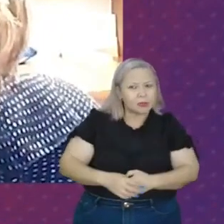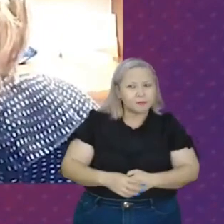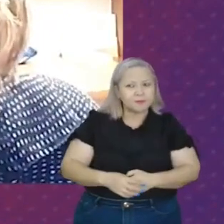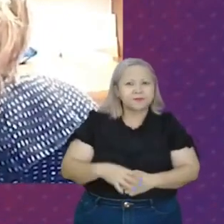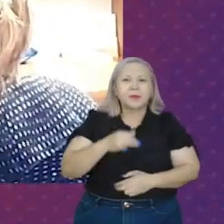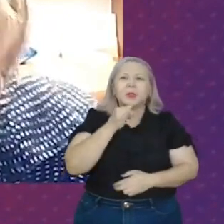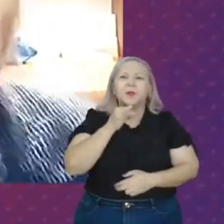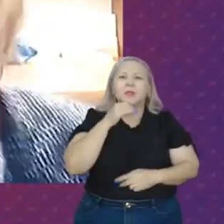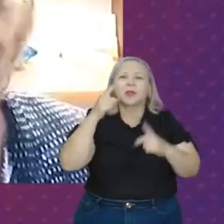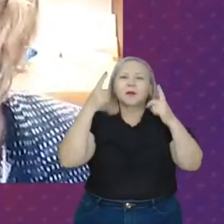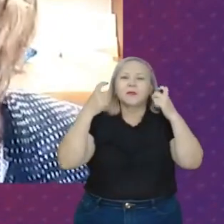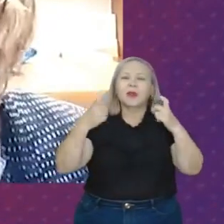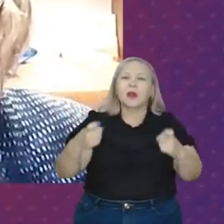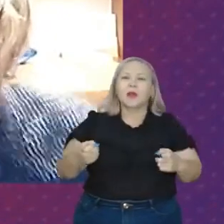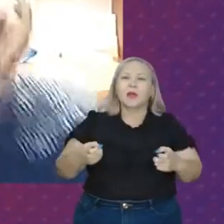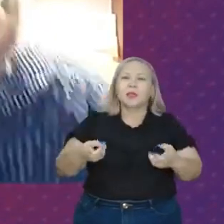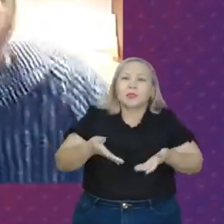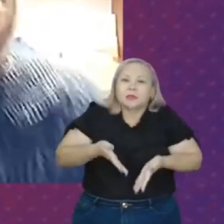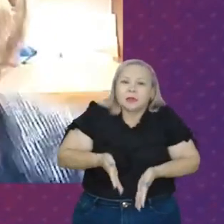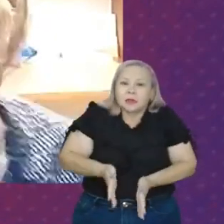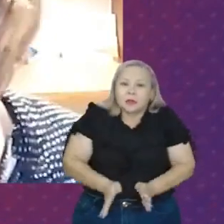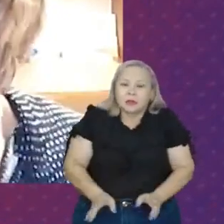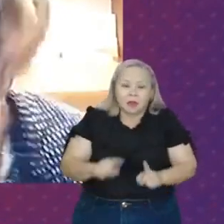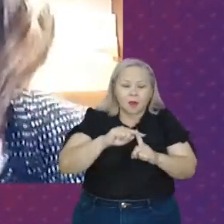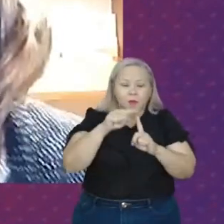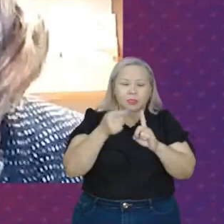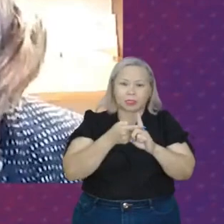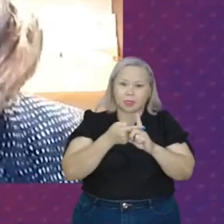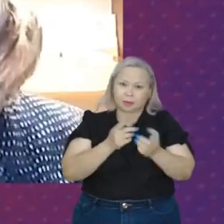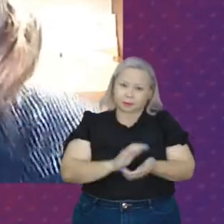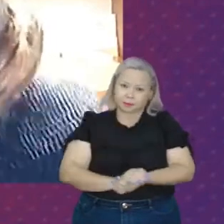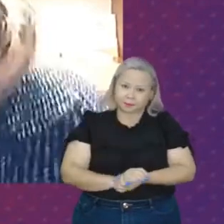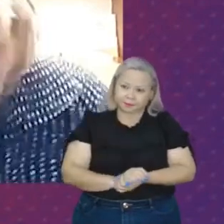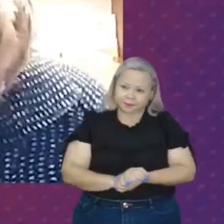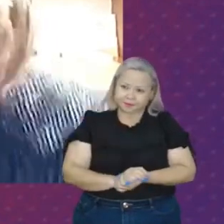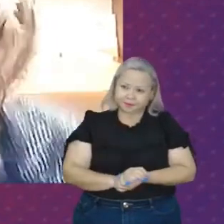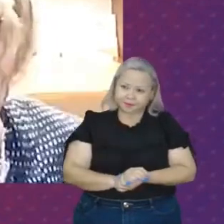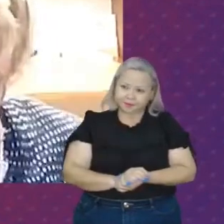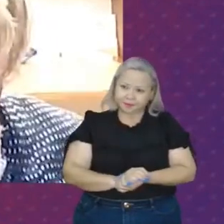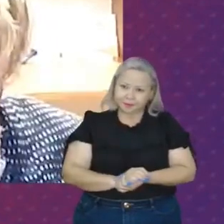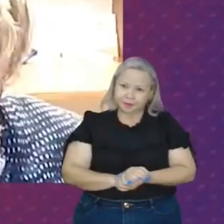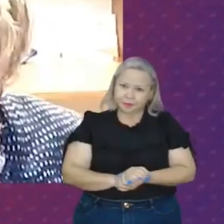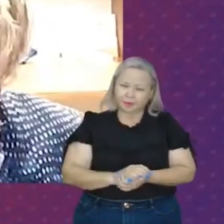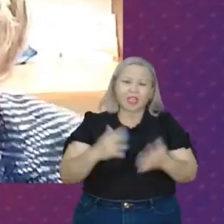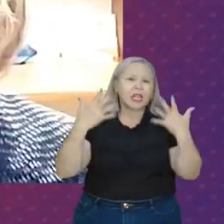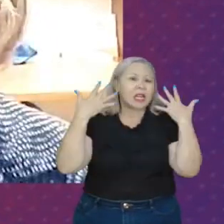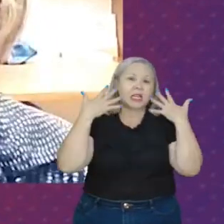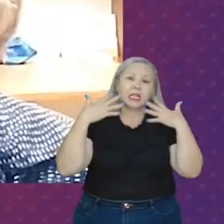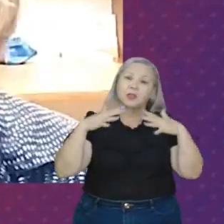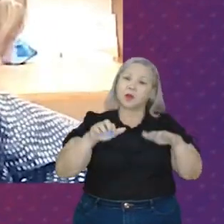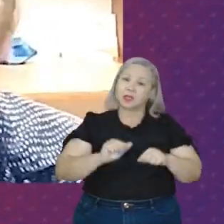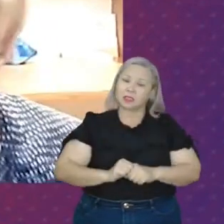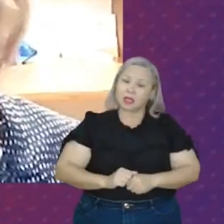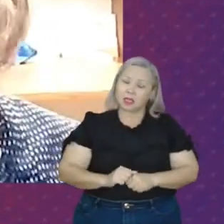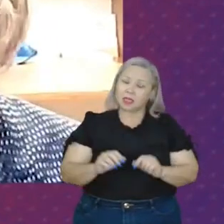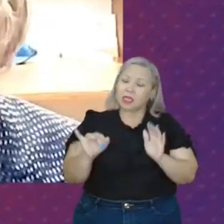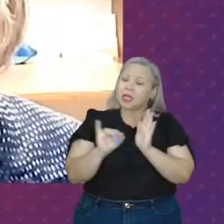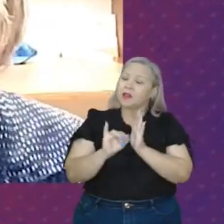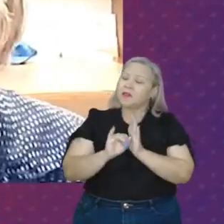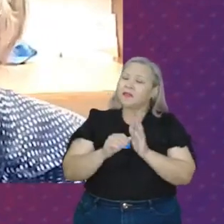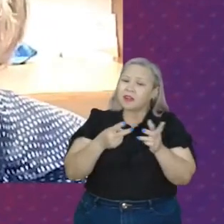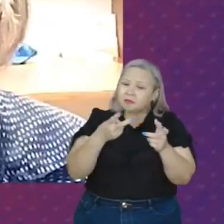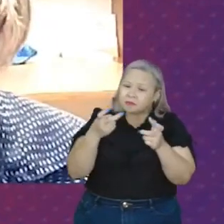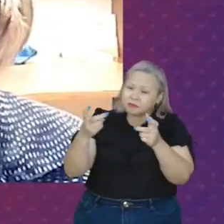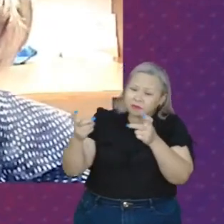a violência obstétrica, ela não era considerada violência, é porque estava naturalizado. E a gente vai identificando as